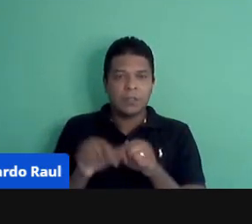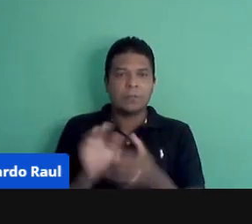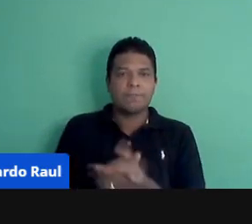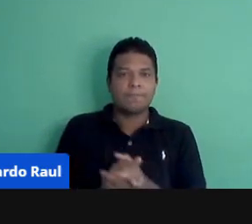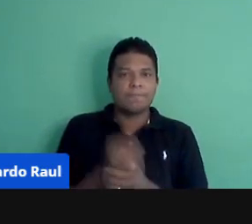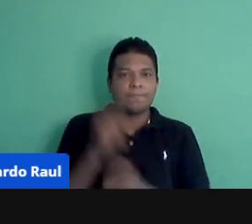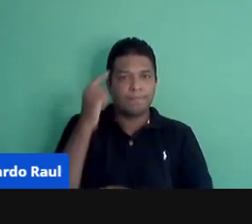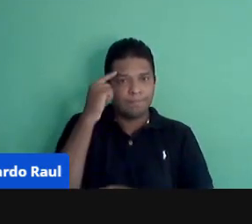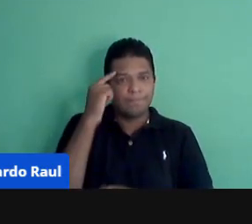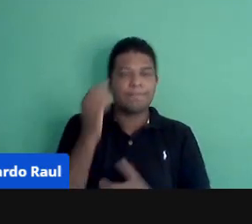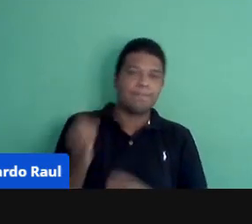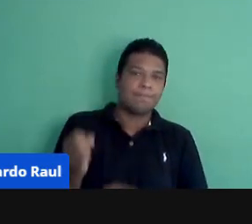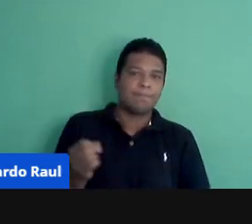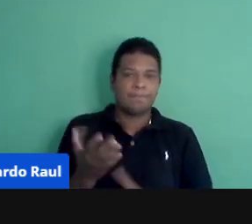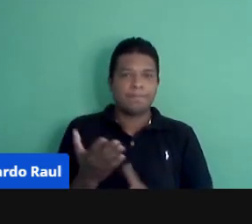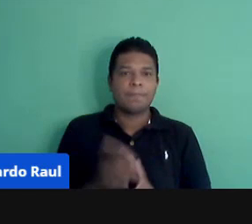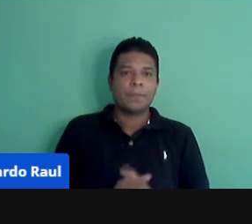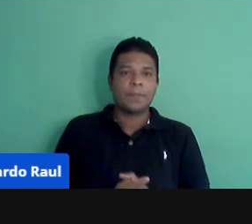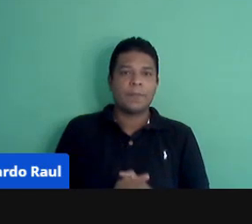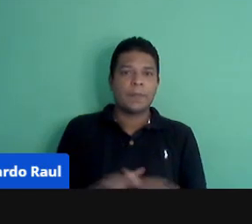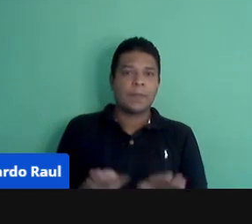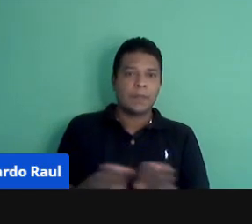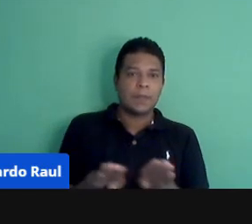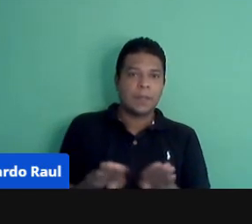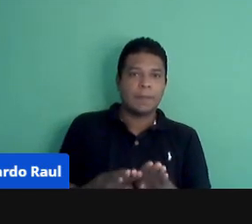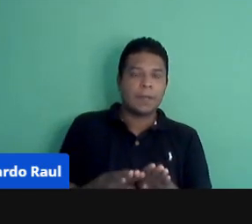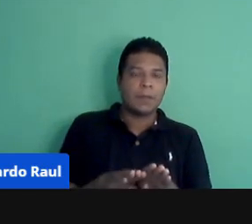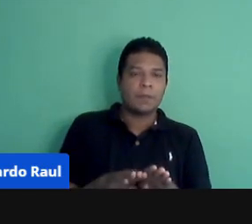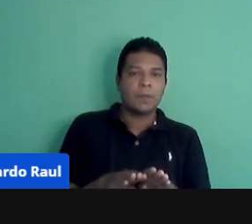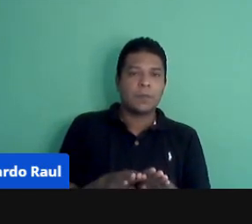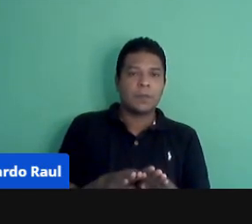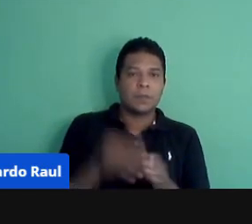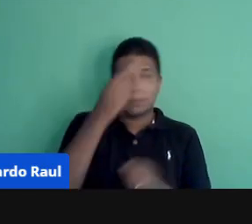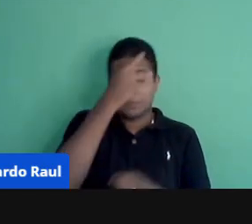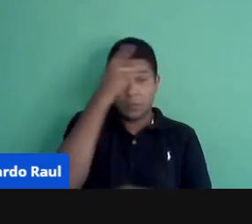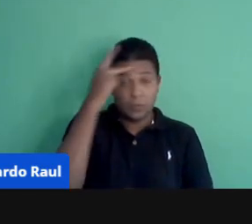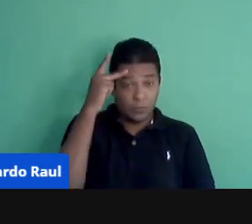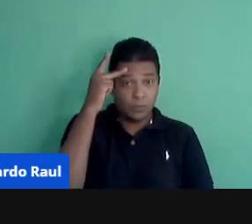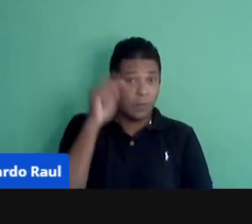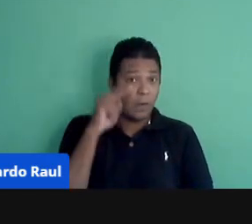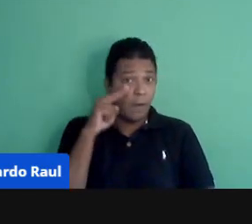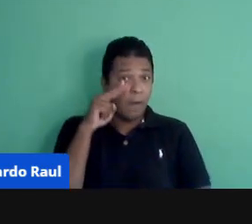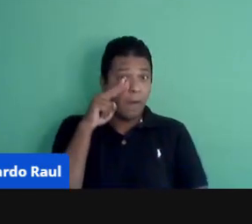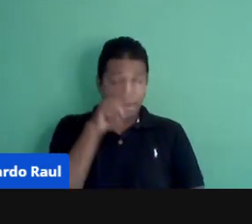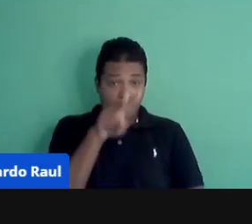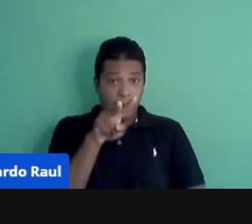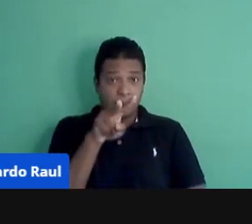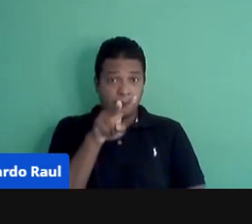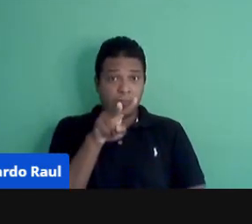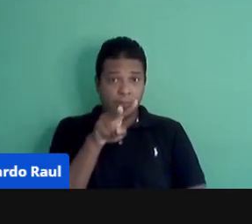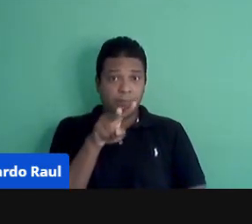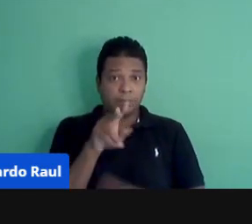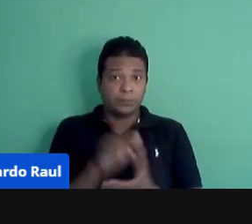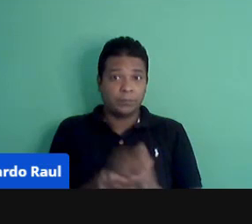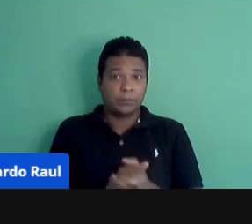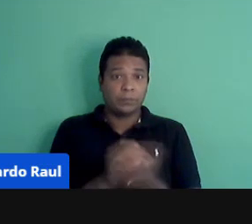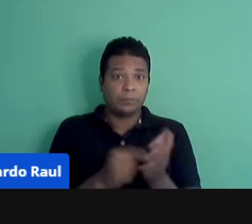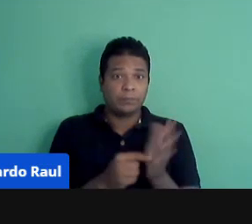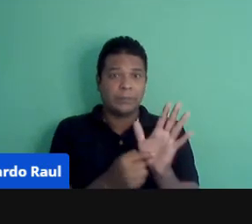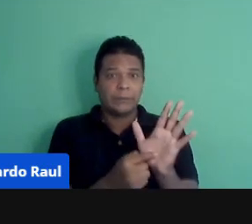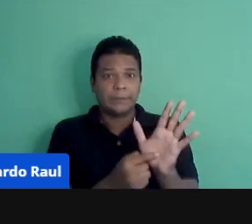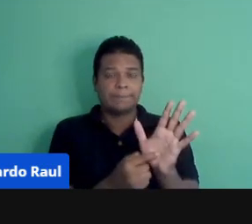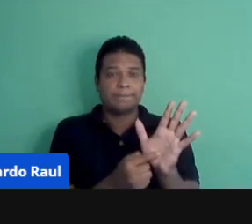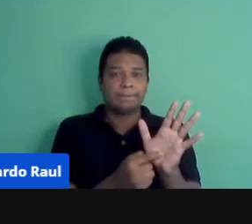no vídeo, mesmo sabendo que muita gente iria assistir, se deixasse, no caso da exposição, mas eu achei que